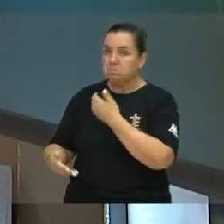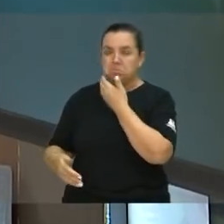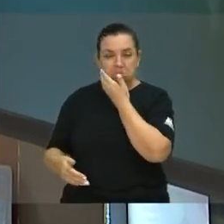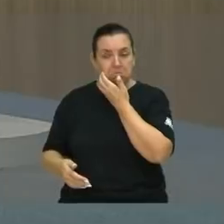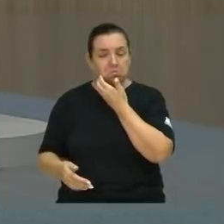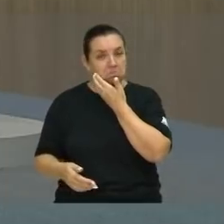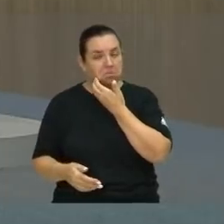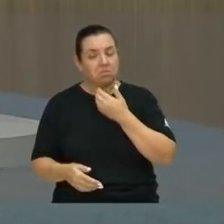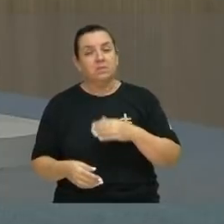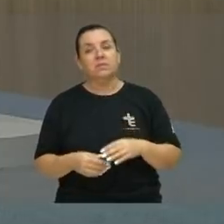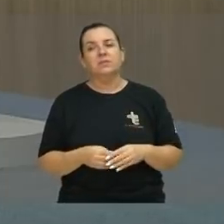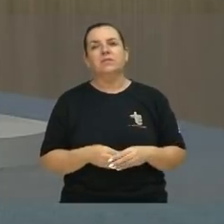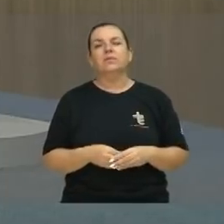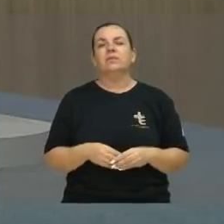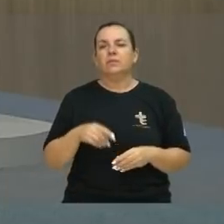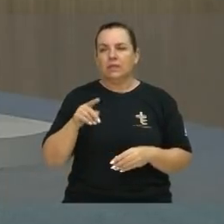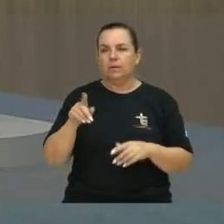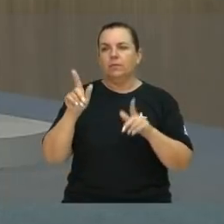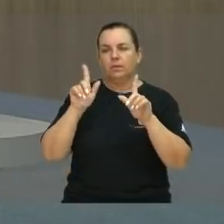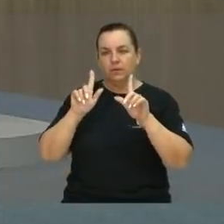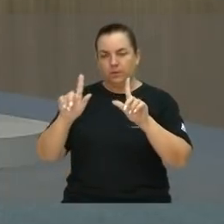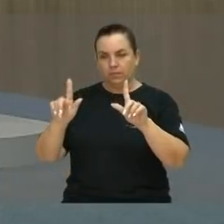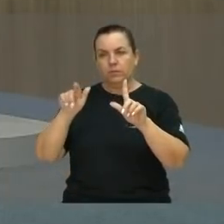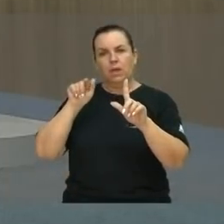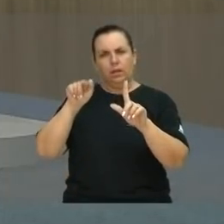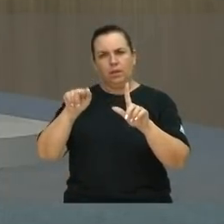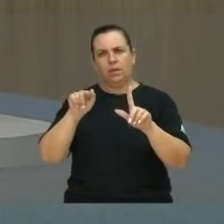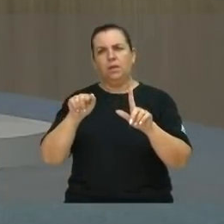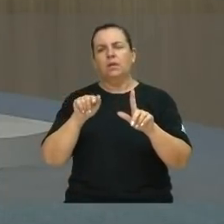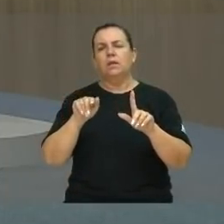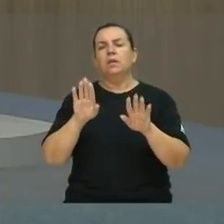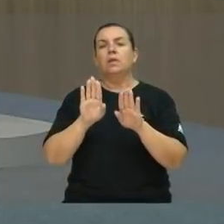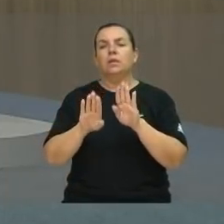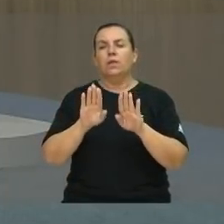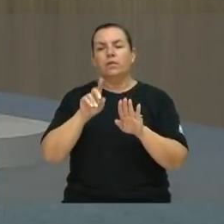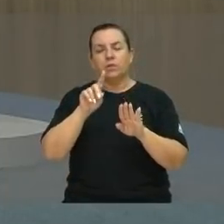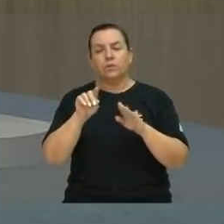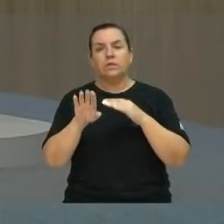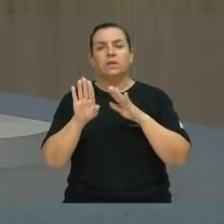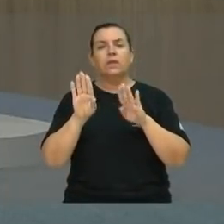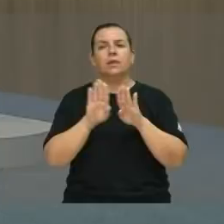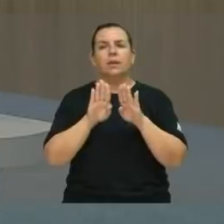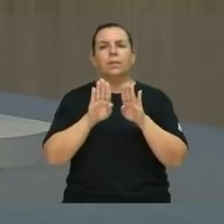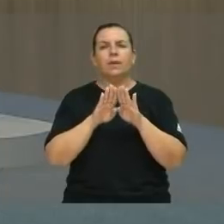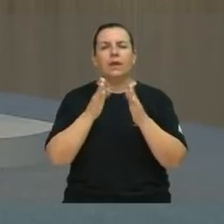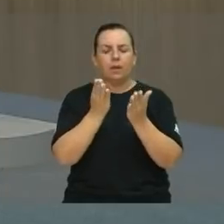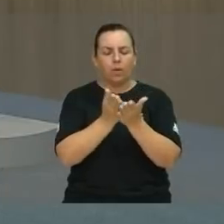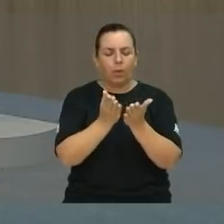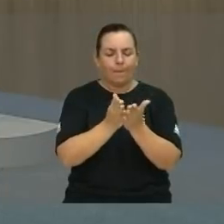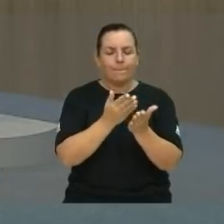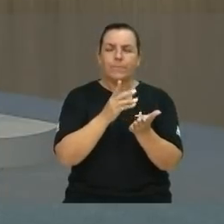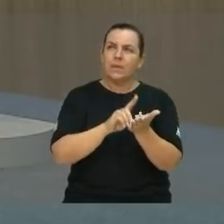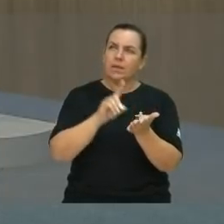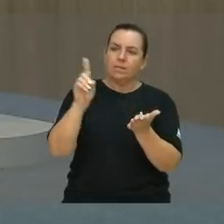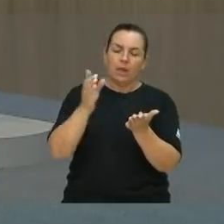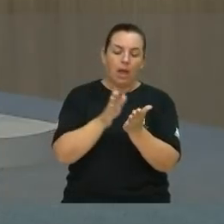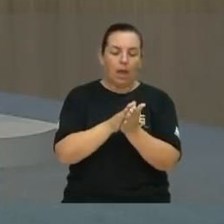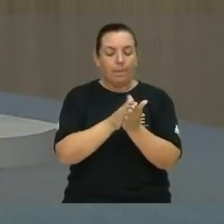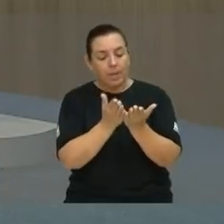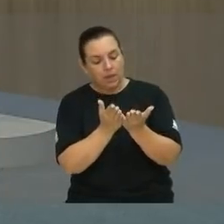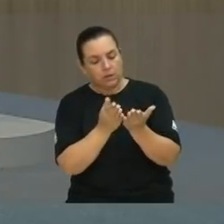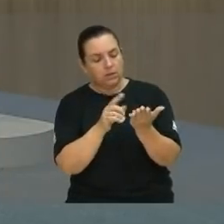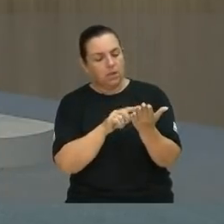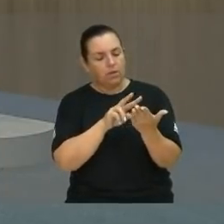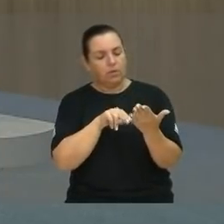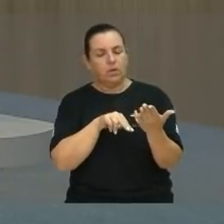isso william leu e está aqui na tela talvez você esteja com a bíblia aberta por favor